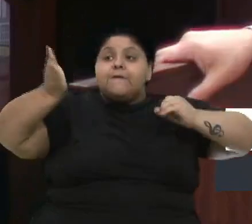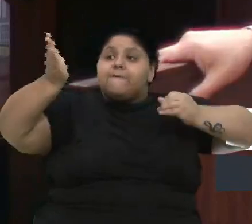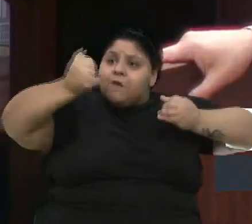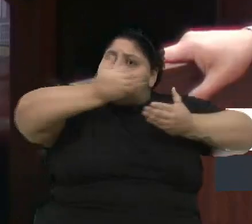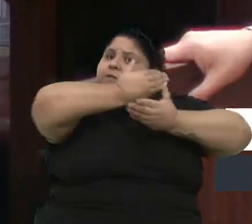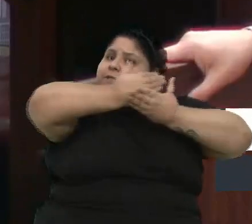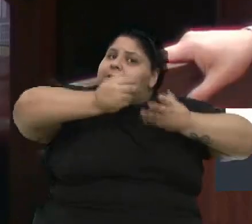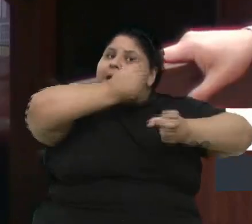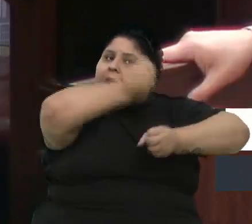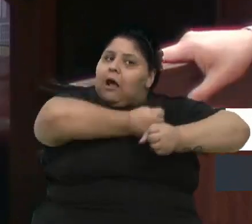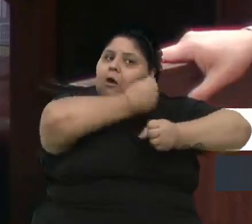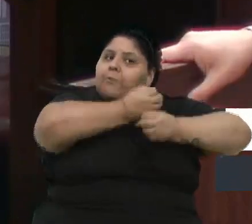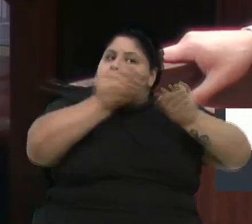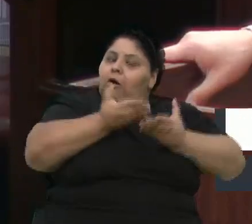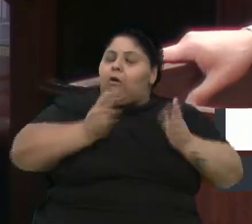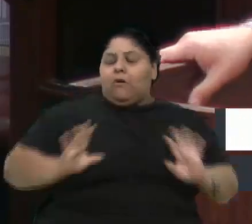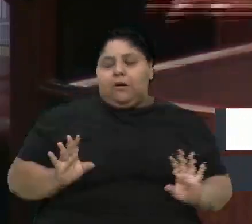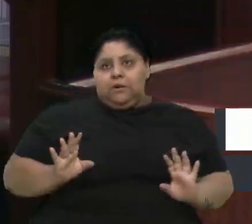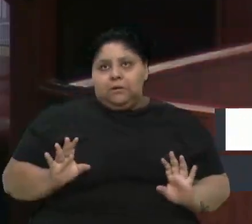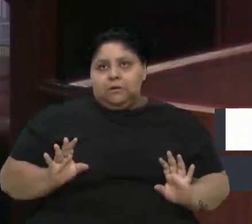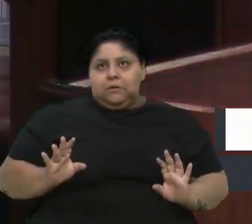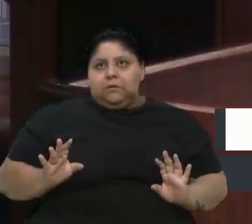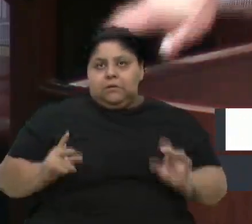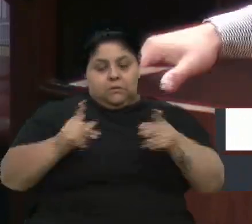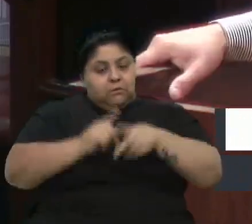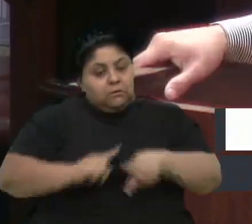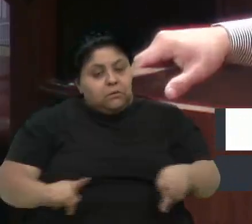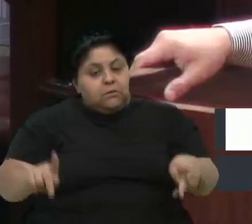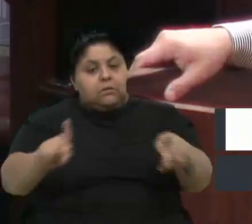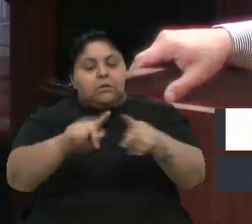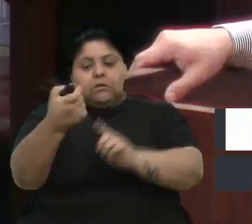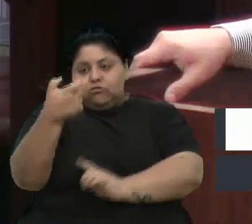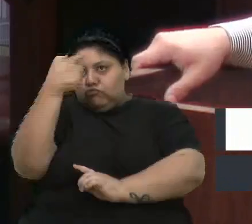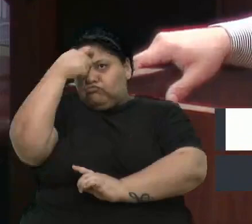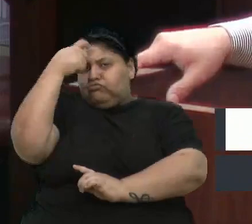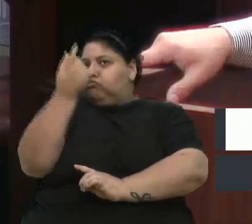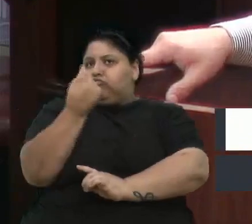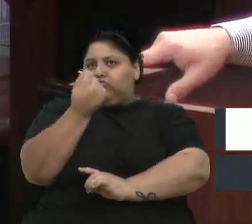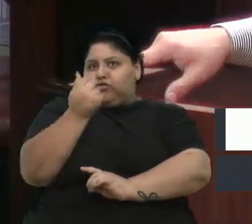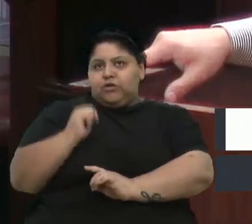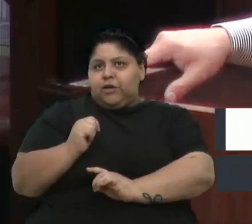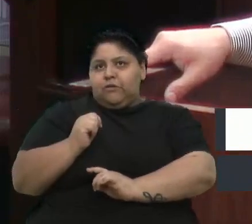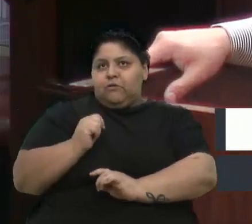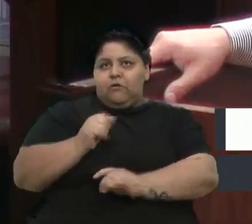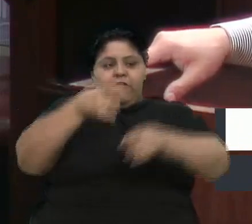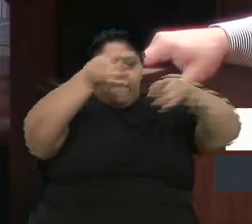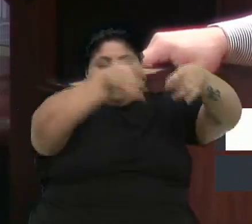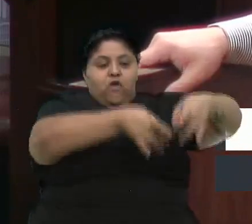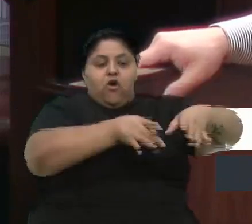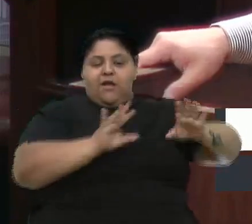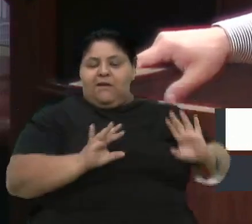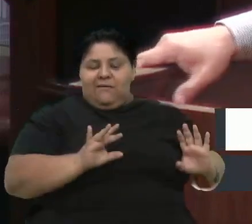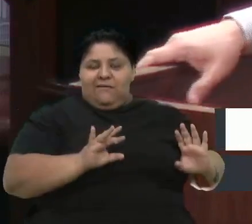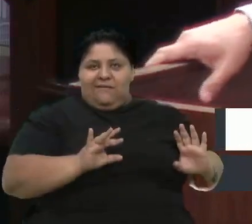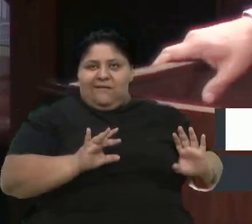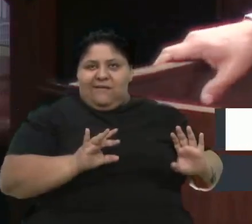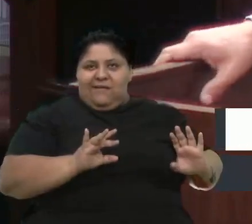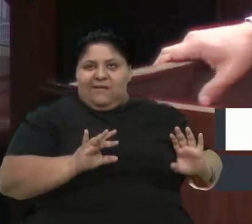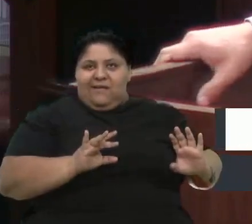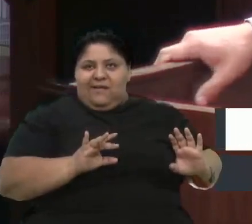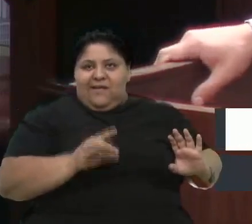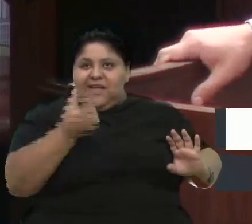obra. Pelo menos a população vai estar consciente que esse dinheiro não vai ir fora. Esse dinheiro vai